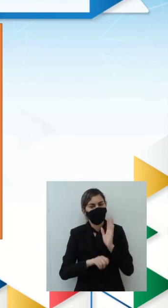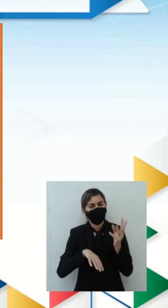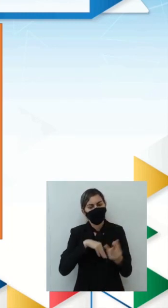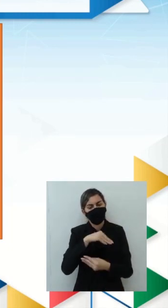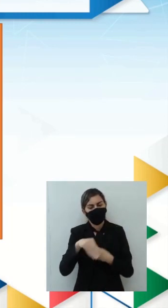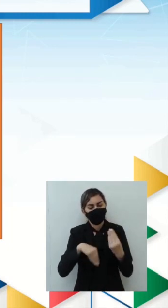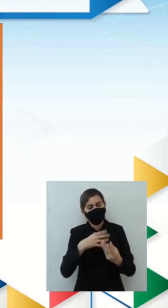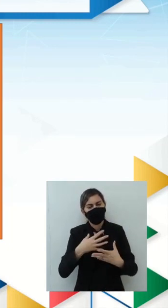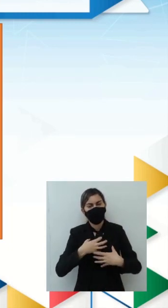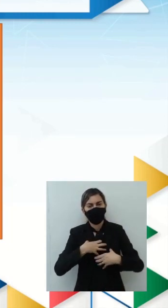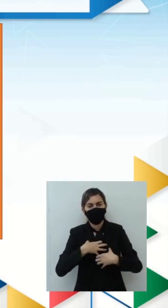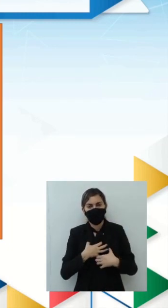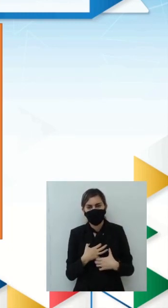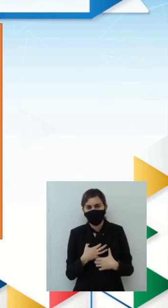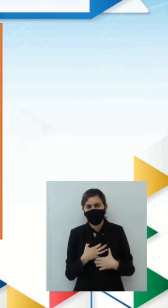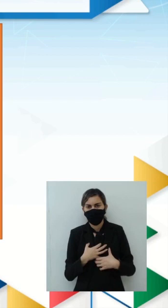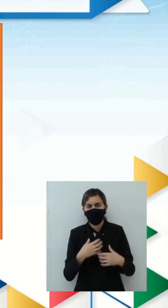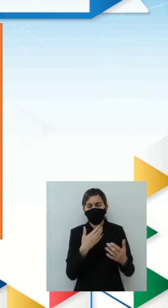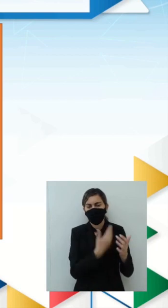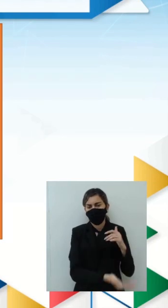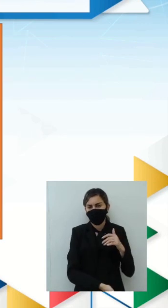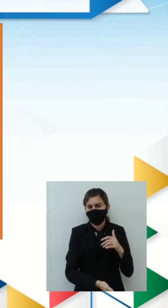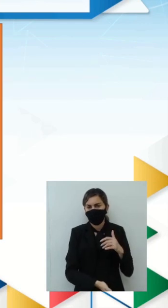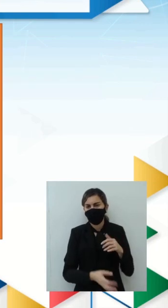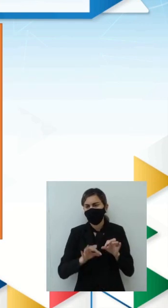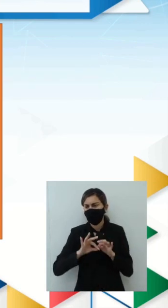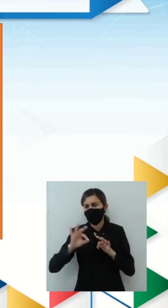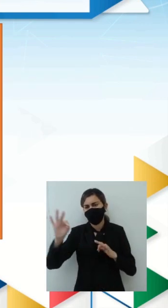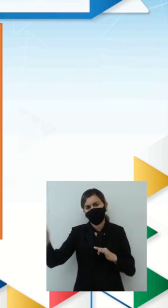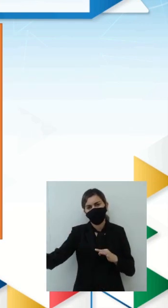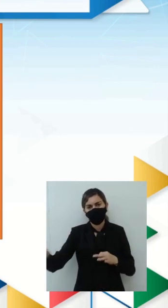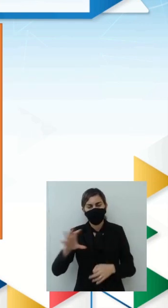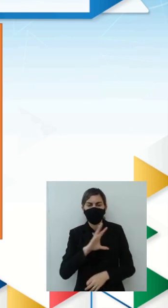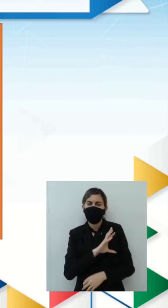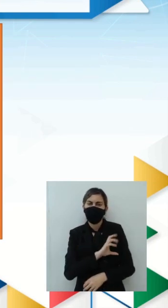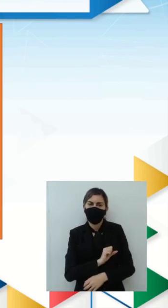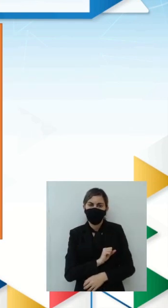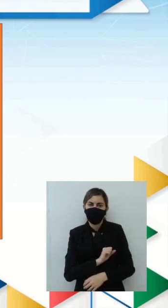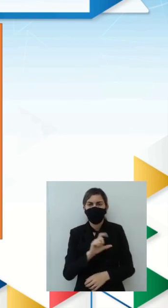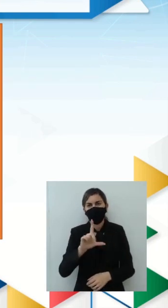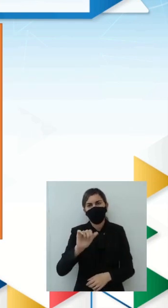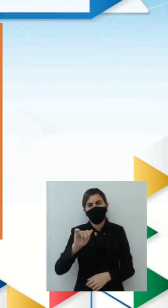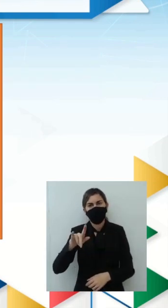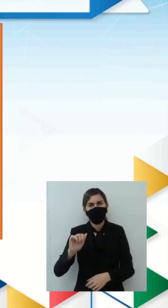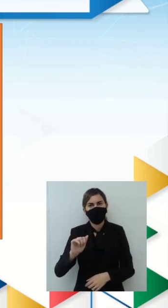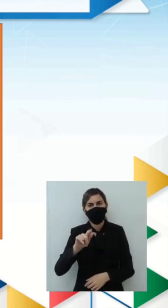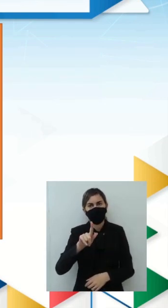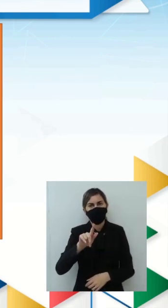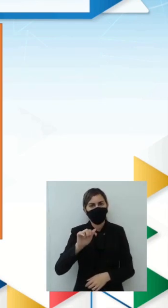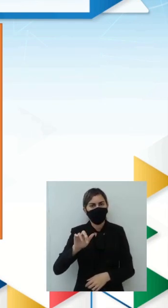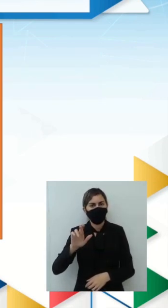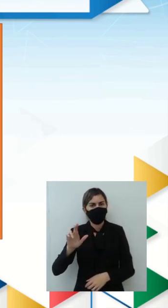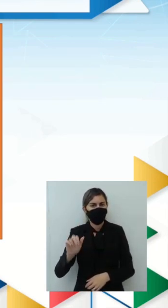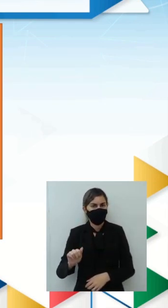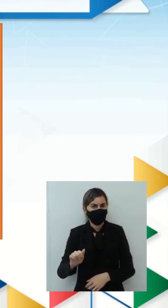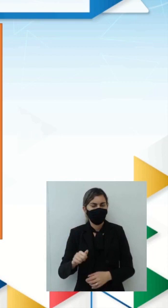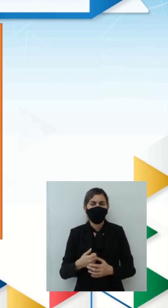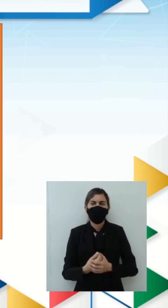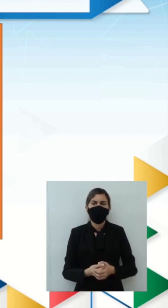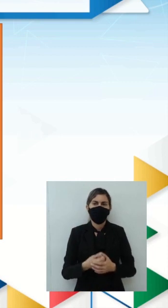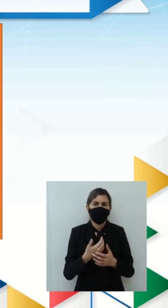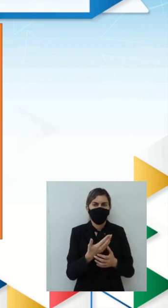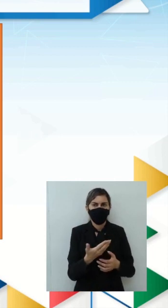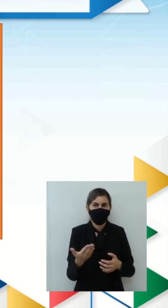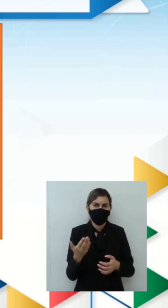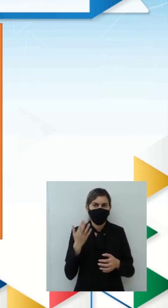mistura dos sentimentos de perda, distância e amor. Lígia Guerra. Então é isso aí. De acordo